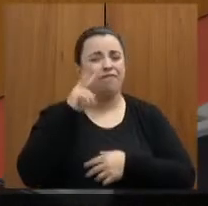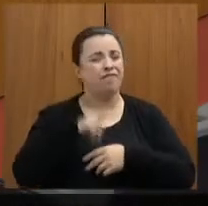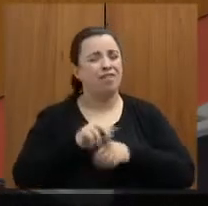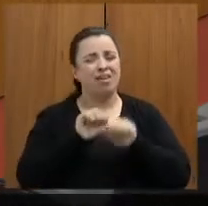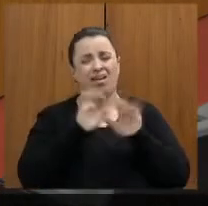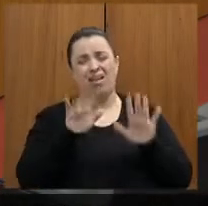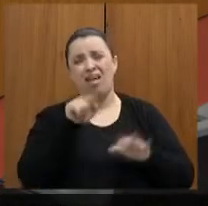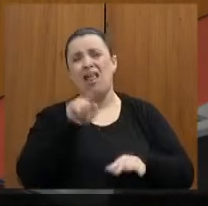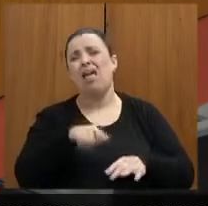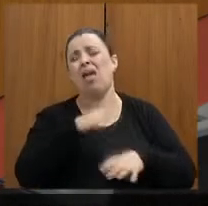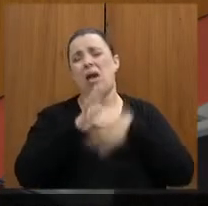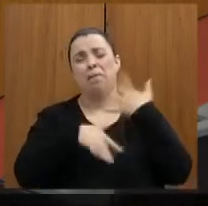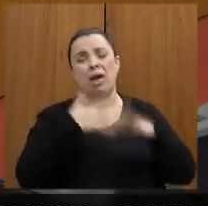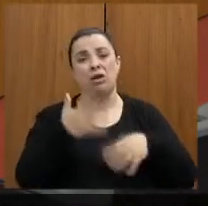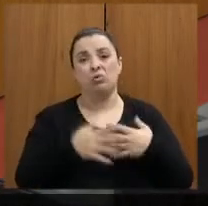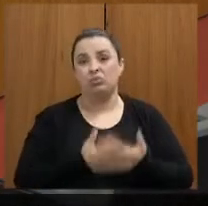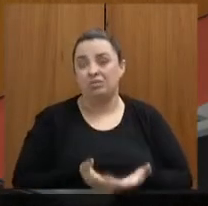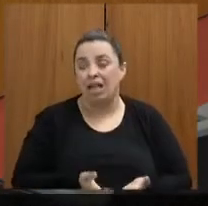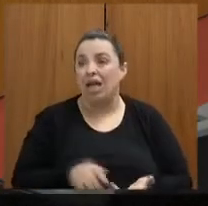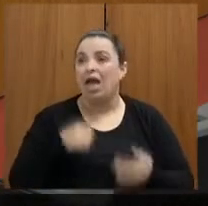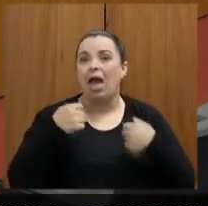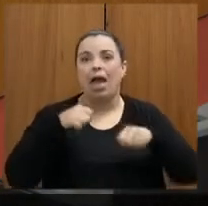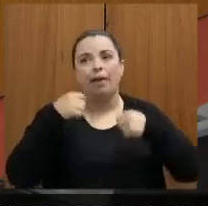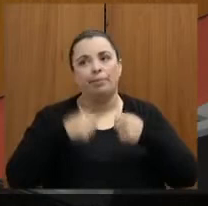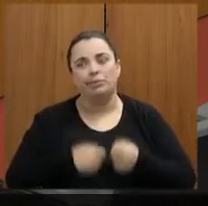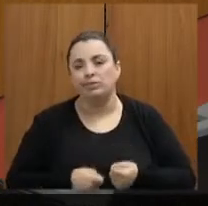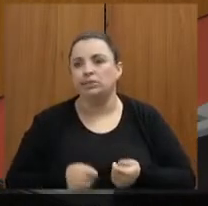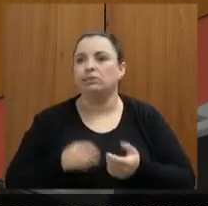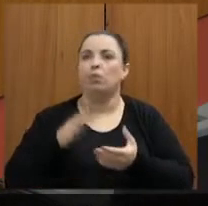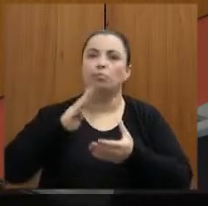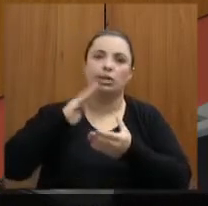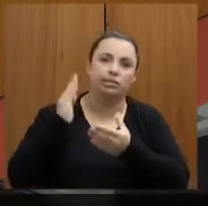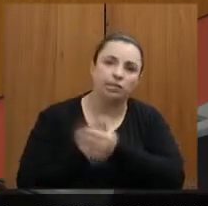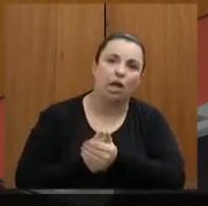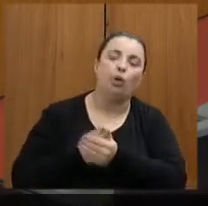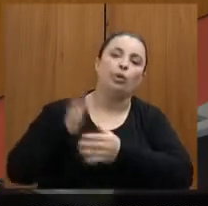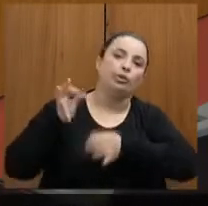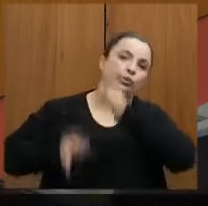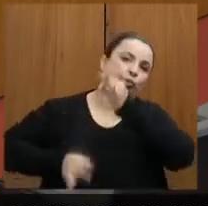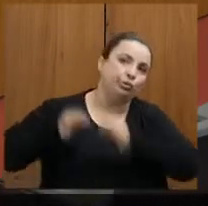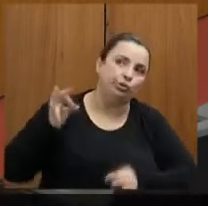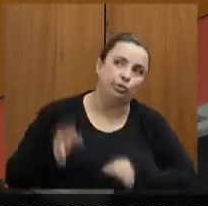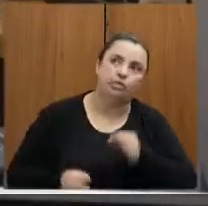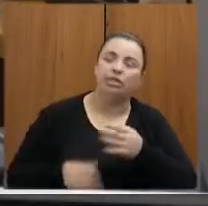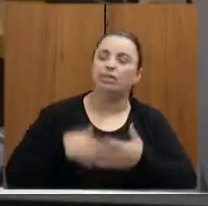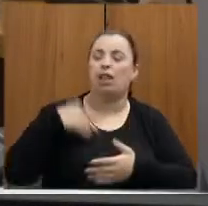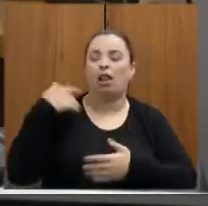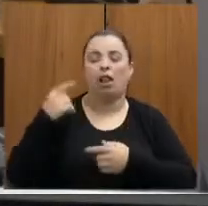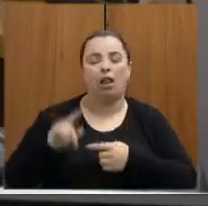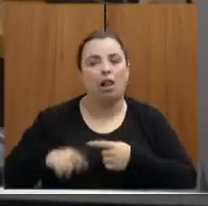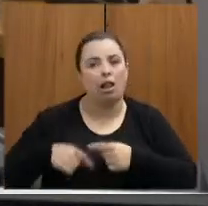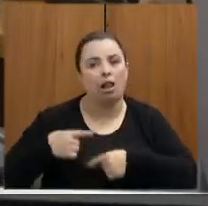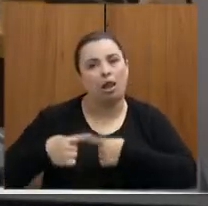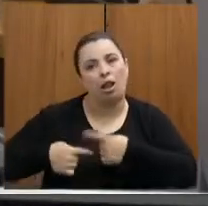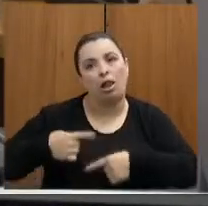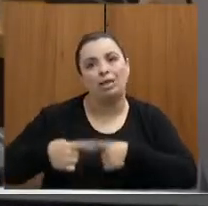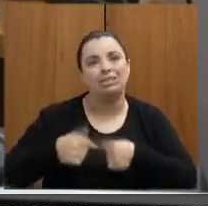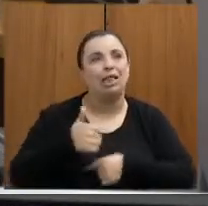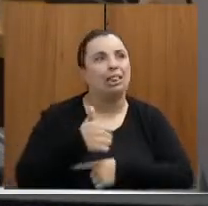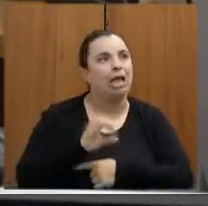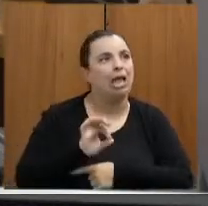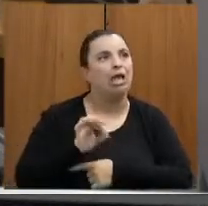e de repente você tem que entrar com pedido e justiça e por aí vai 10 12 e 13 anos para poder se